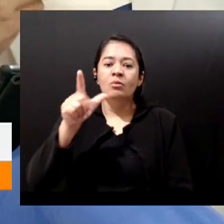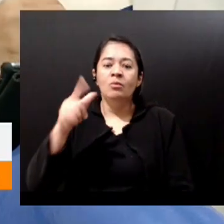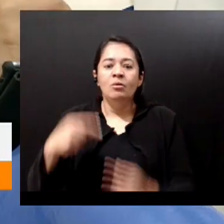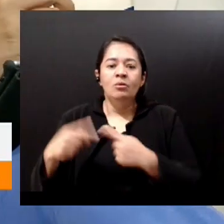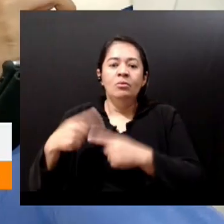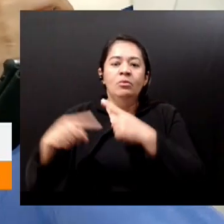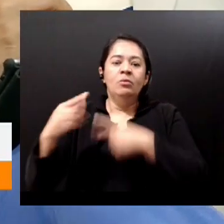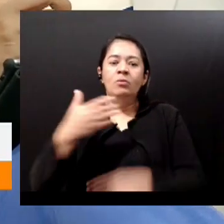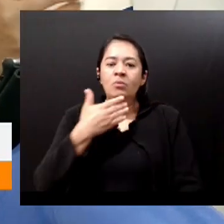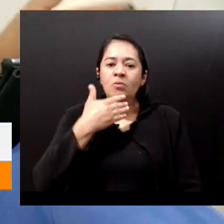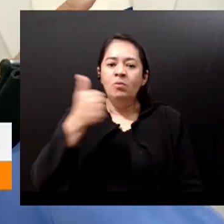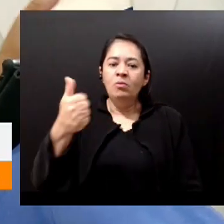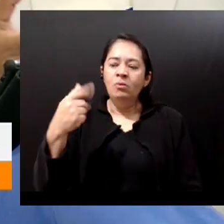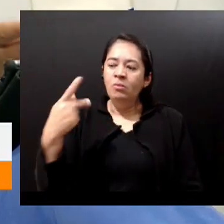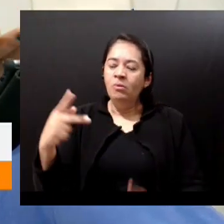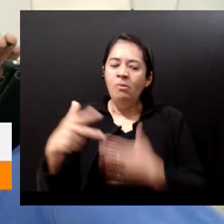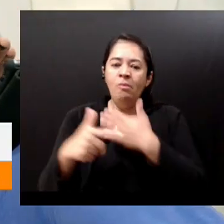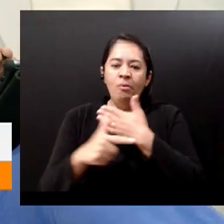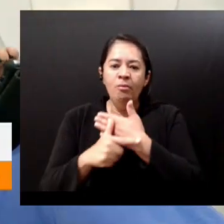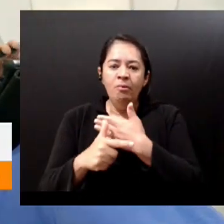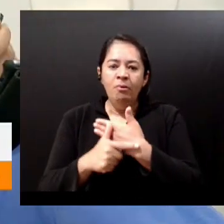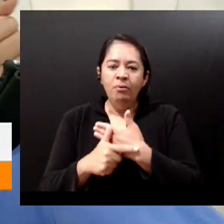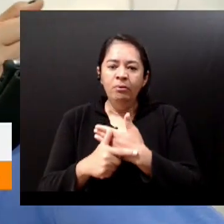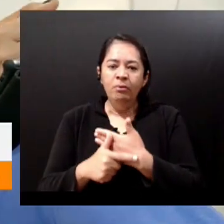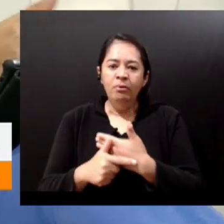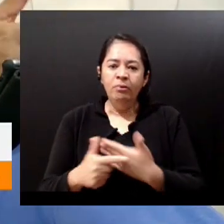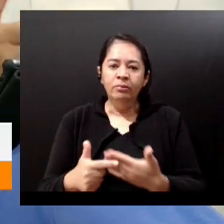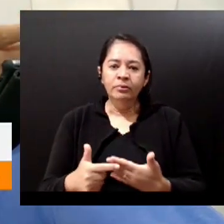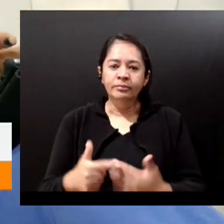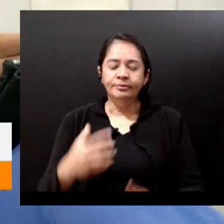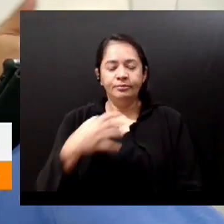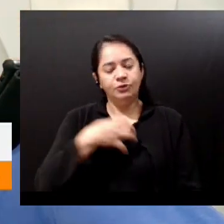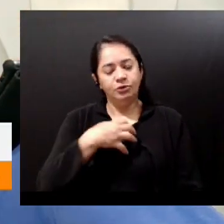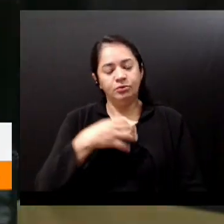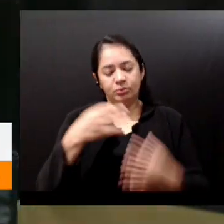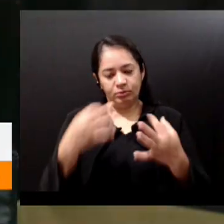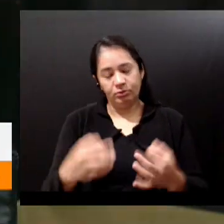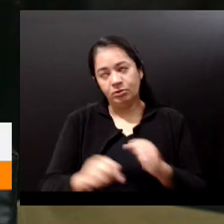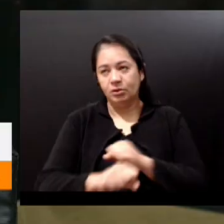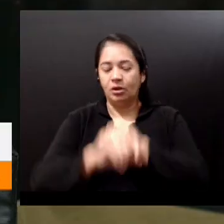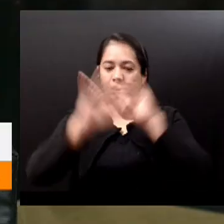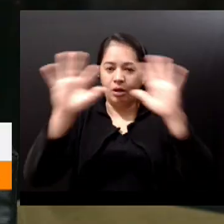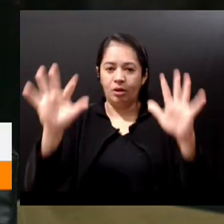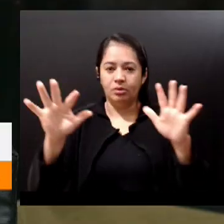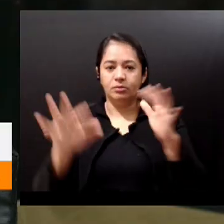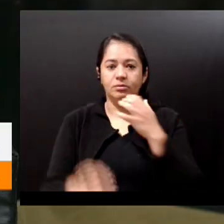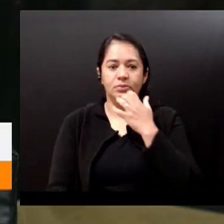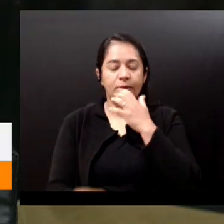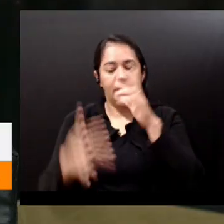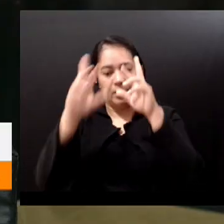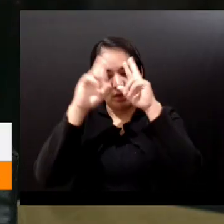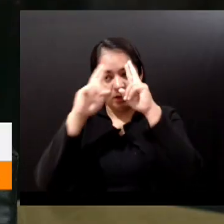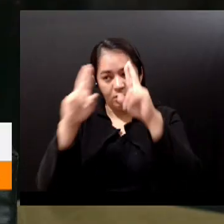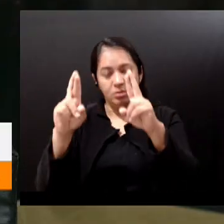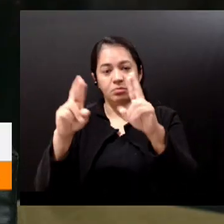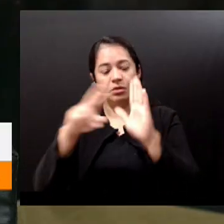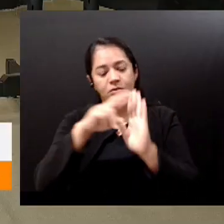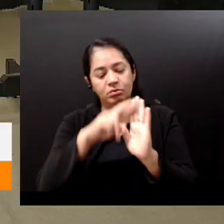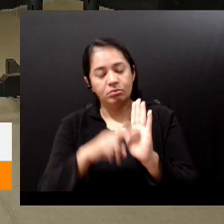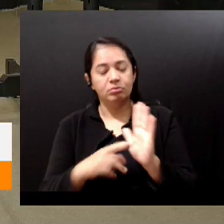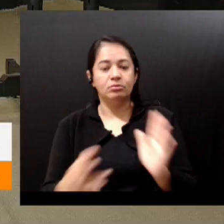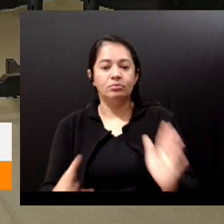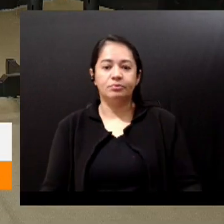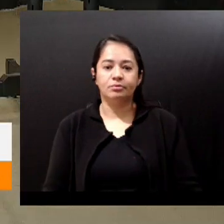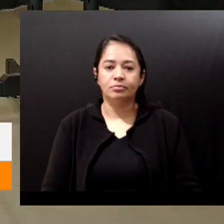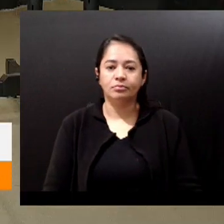papel ouvindo música da forma correta, claro, e respeitando as regras da etiqueta. A música, quando no ambiente